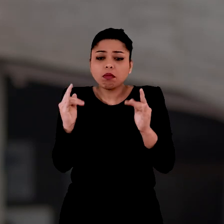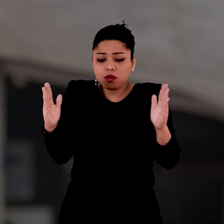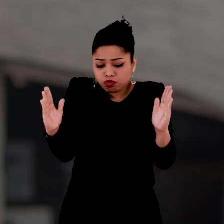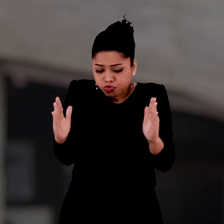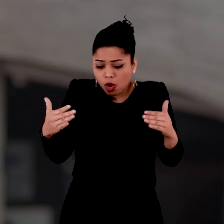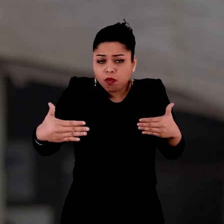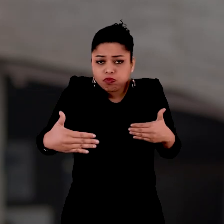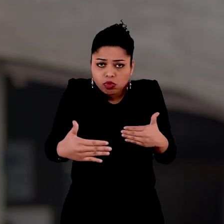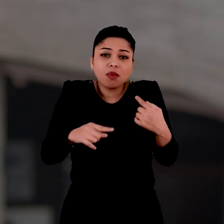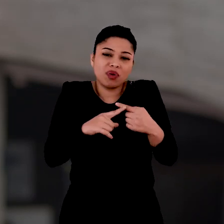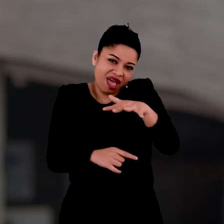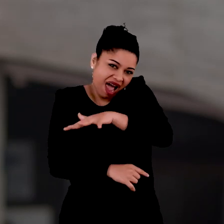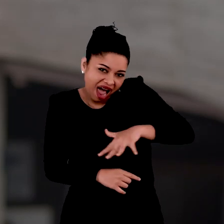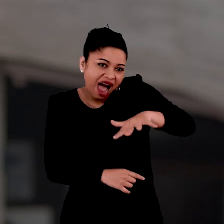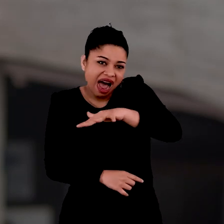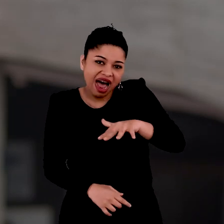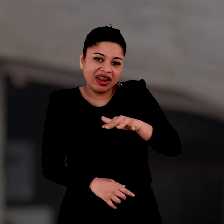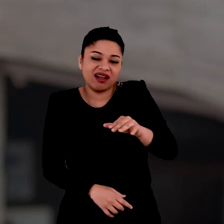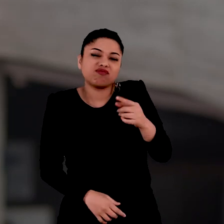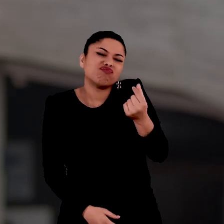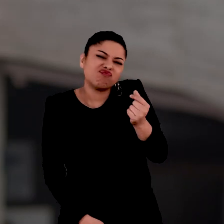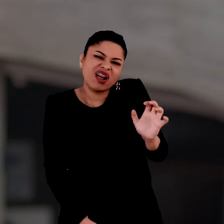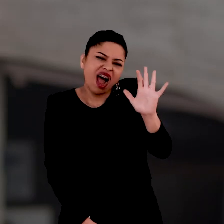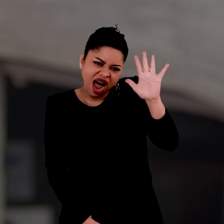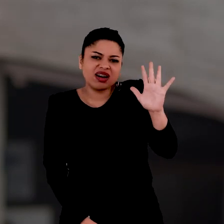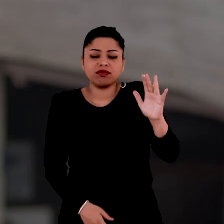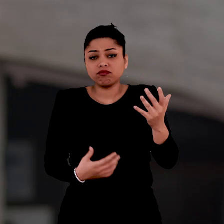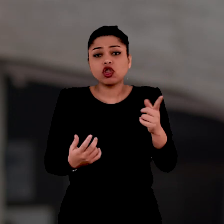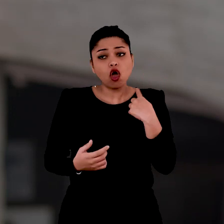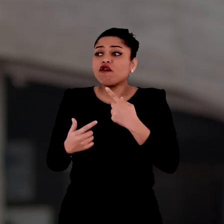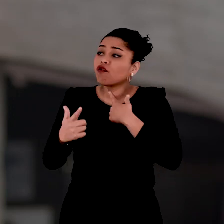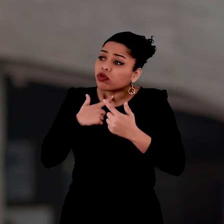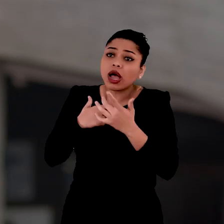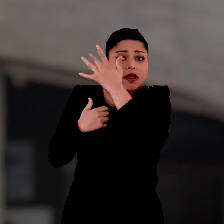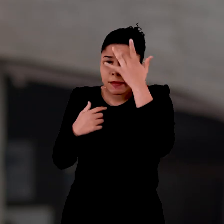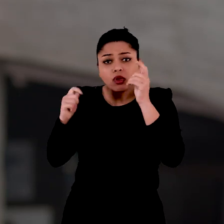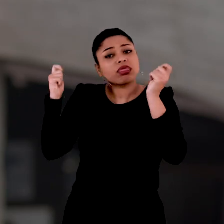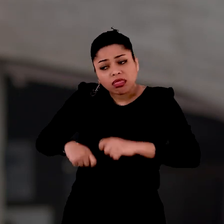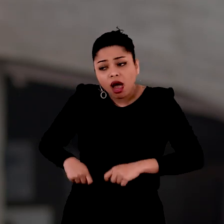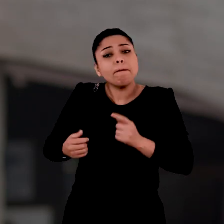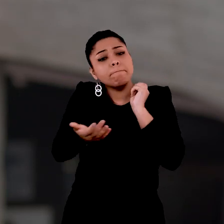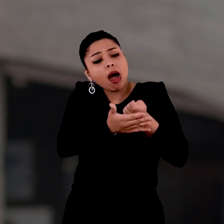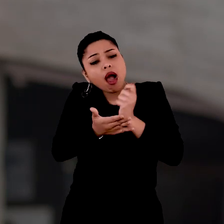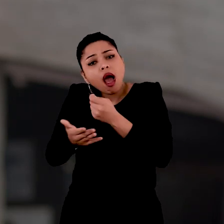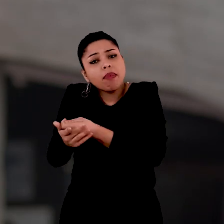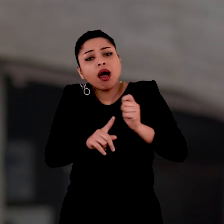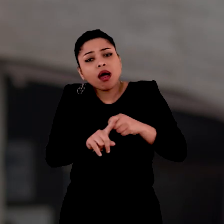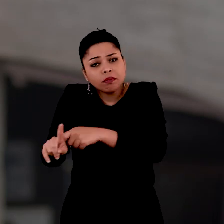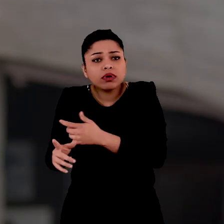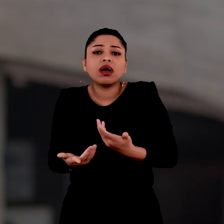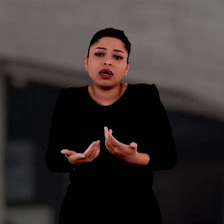tem uma cara assim, realmente nova. E não tem meio termo. Eu vejo que assim, quem passa na porta ou